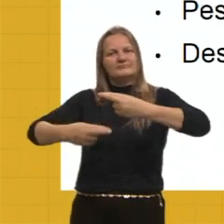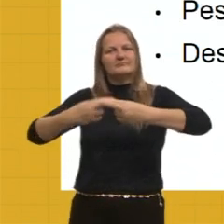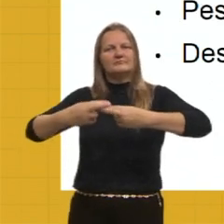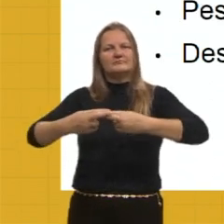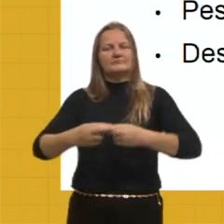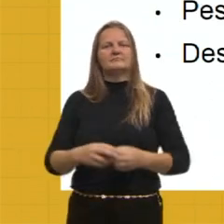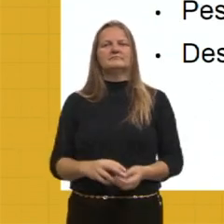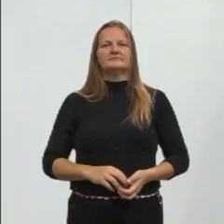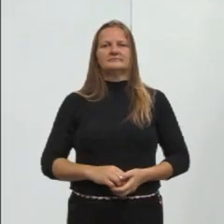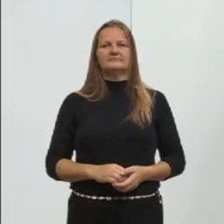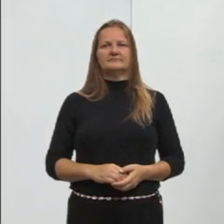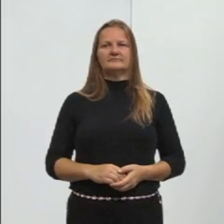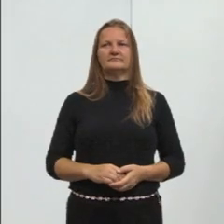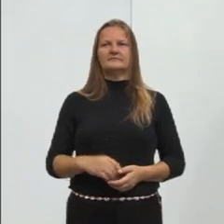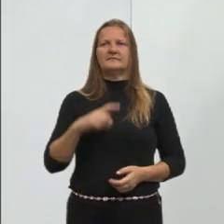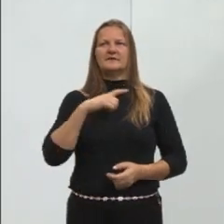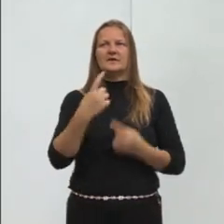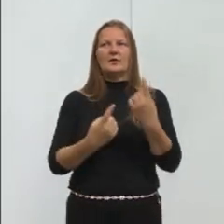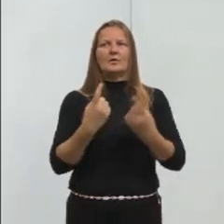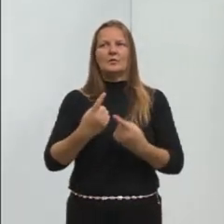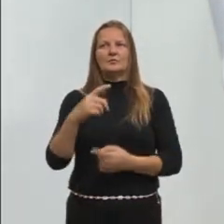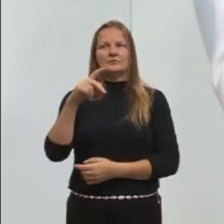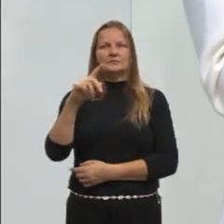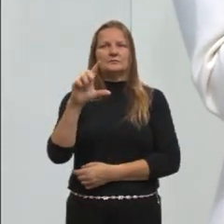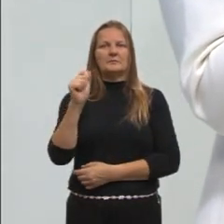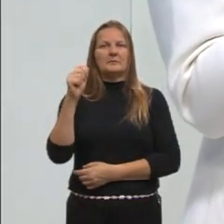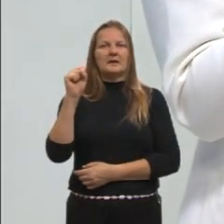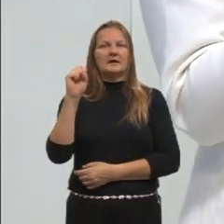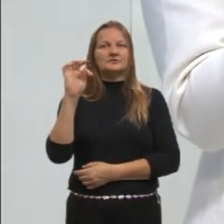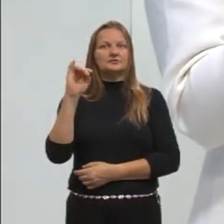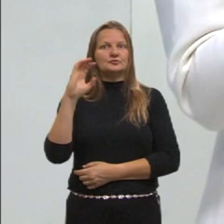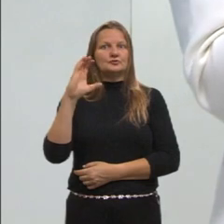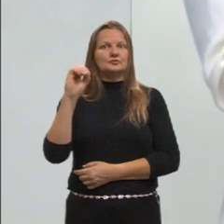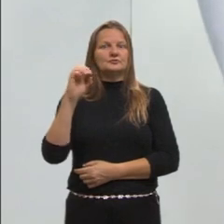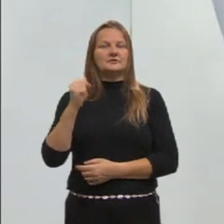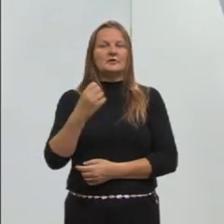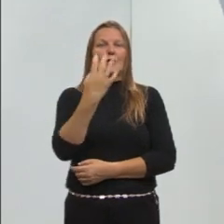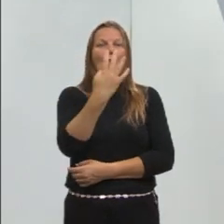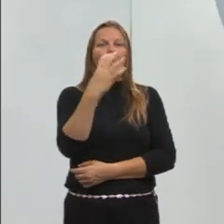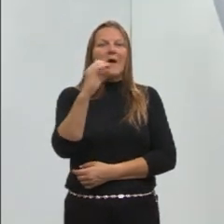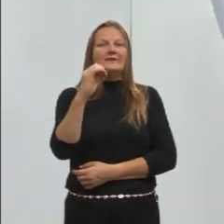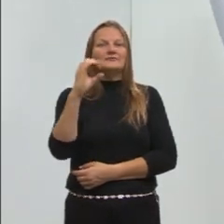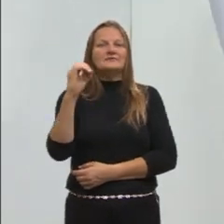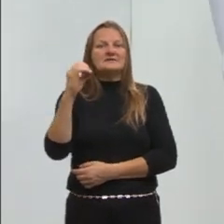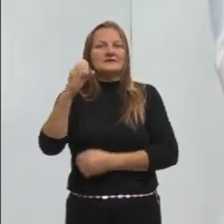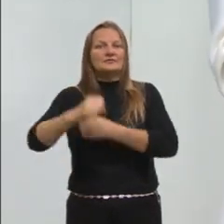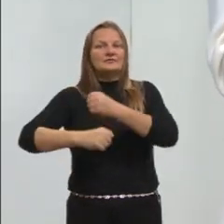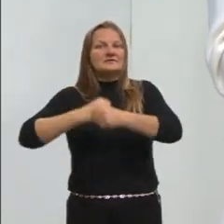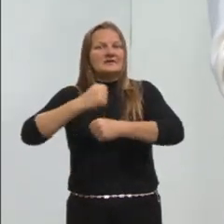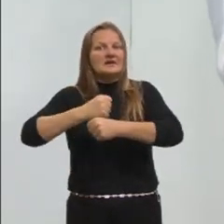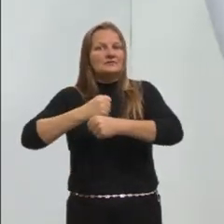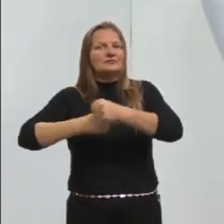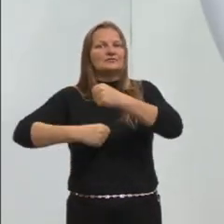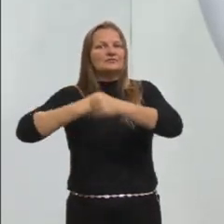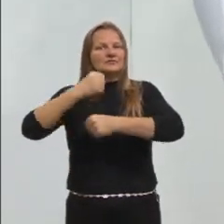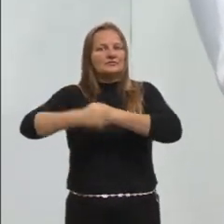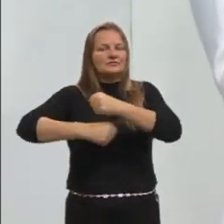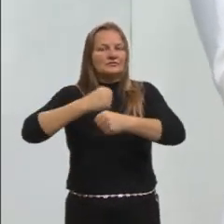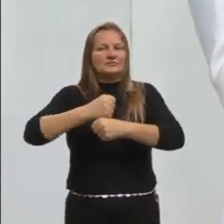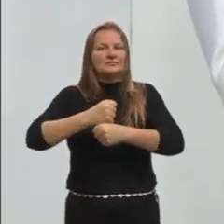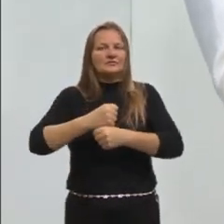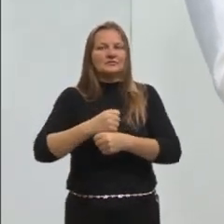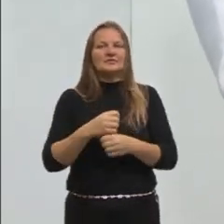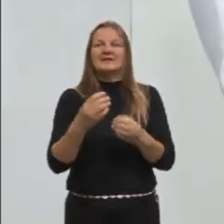ele tem plásticos que se degradam em 30 anos e tem plástico se degrada em 400 anos então a gente não tá falando de uma poluição só de hoje né